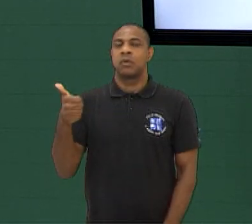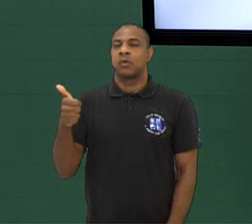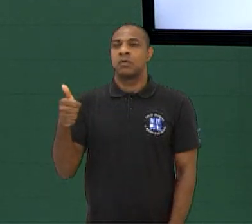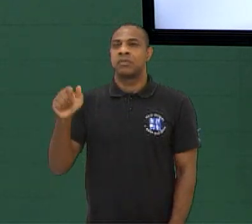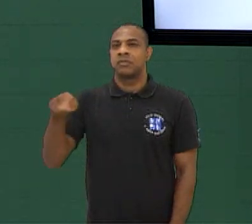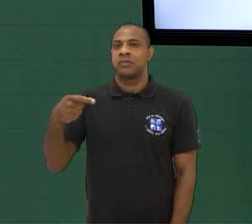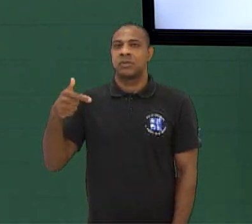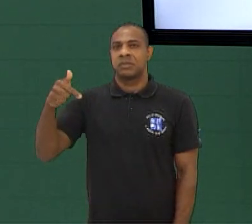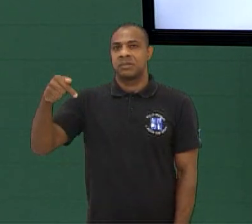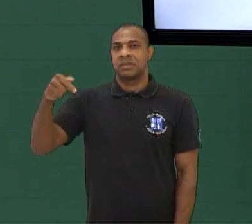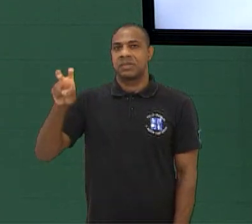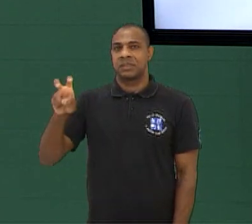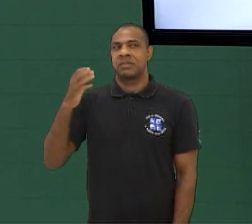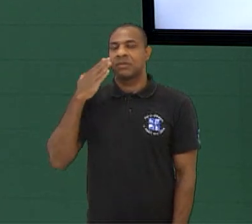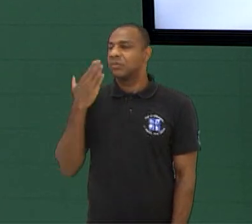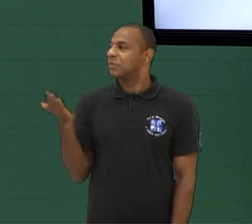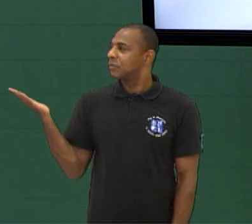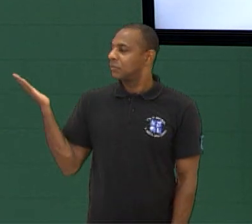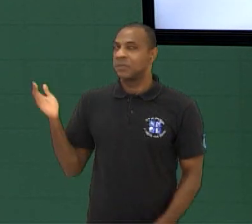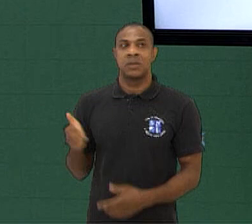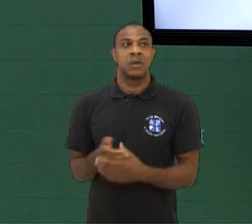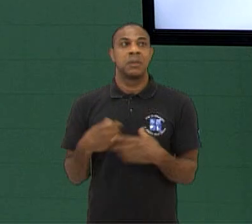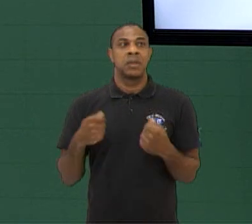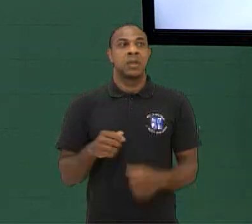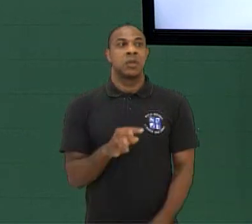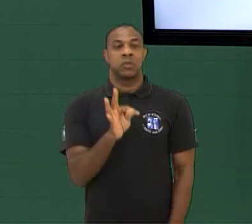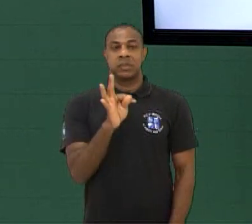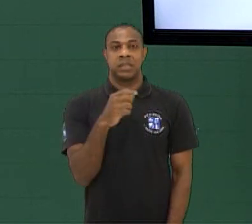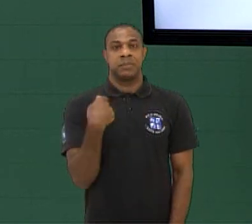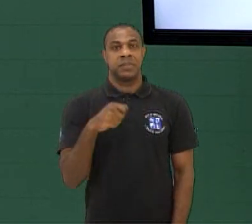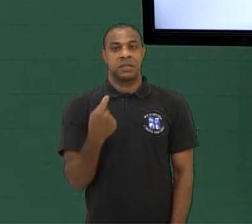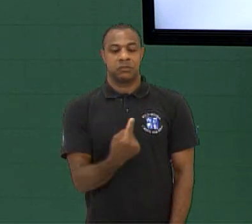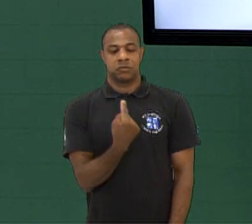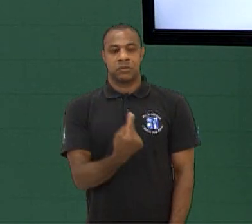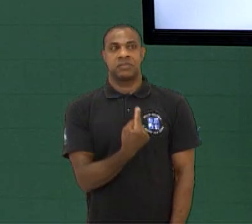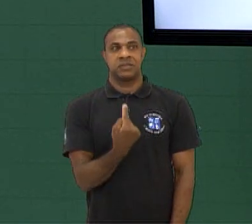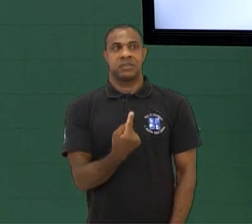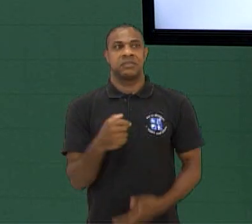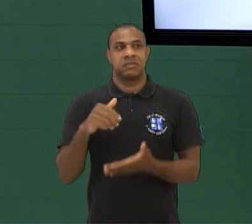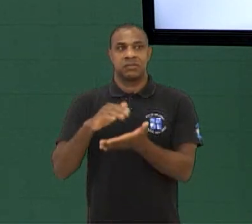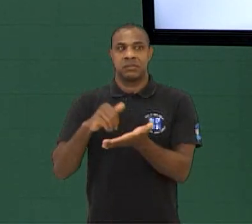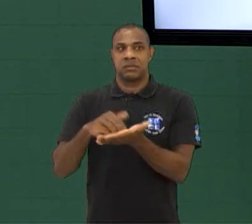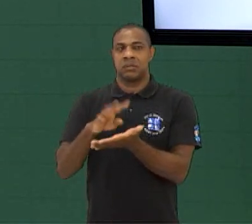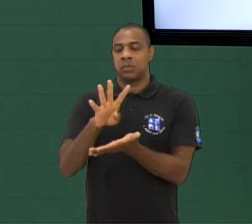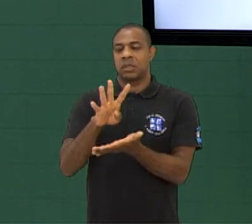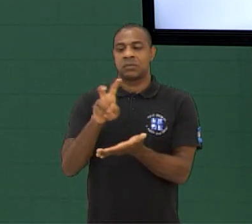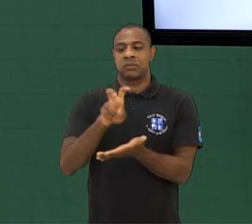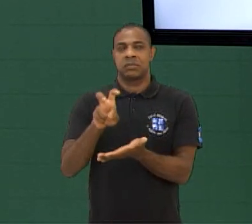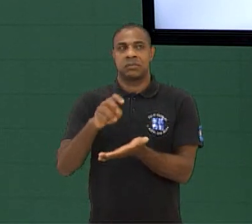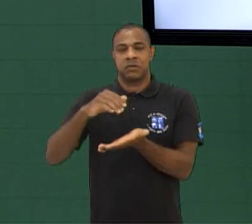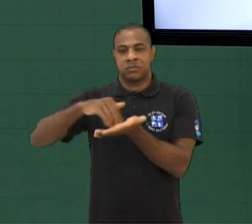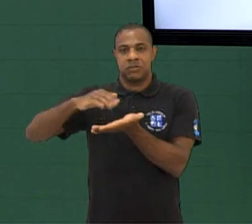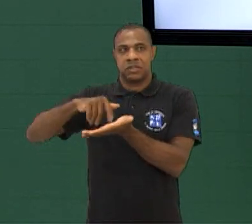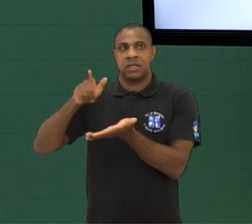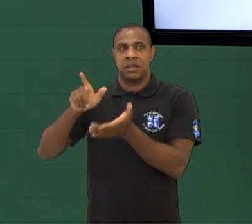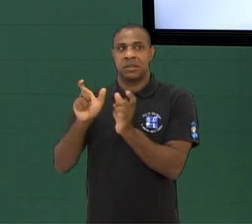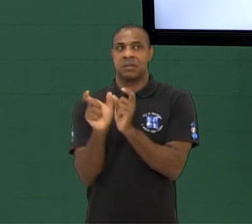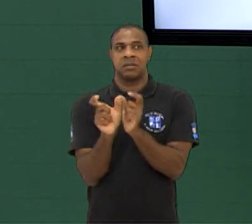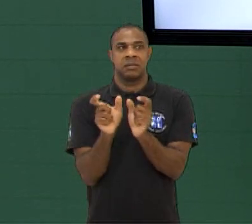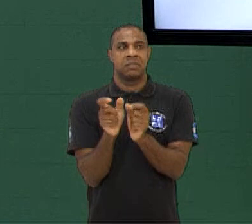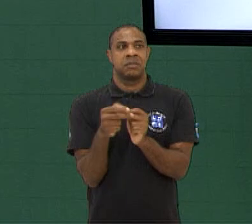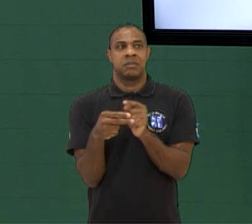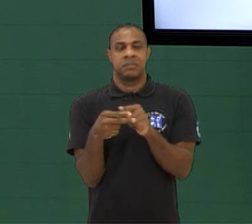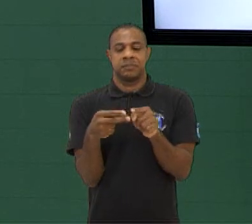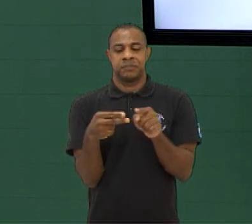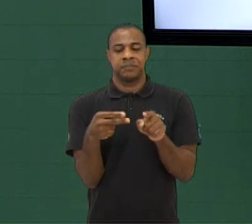11,75. Eu vou deixar o t sozinho no primeiro membro. Então, eu vou tirar o 4,55 daqui. Se eu tiro do